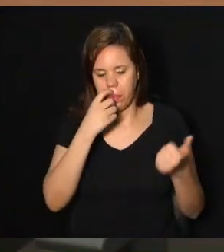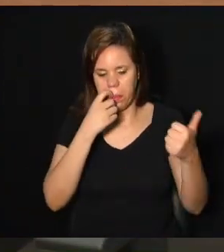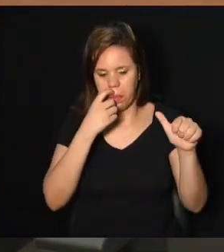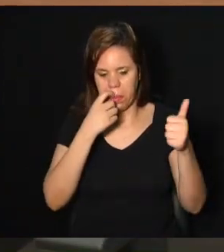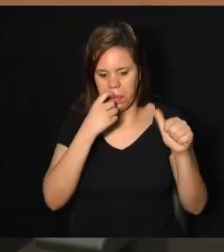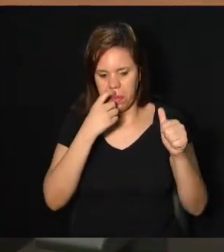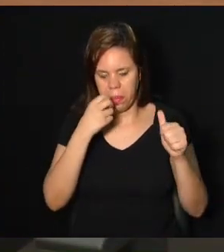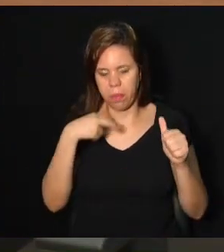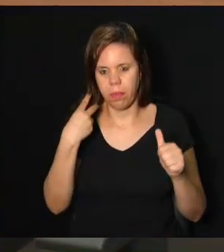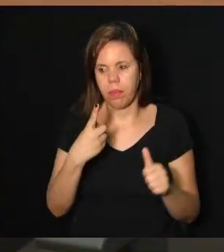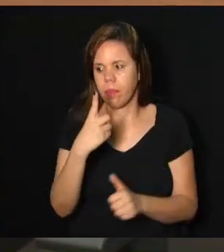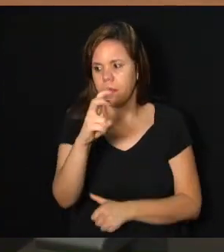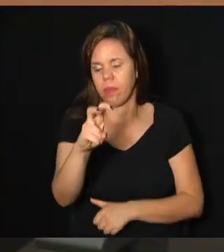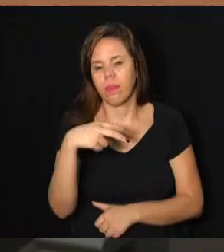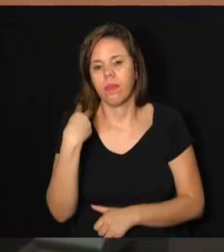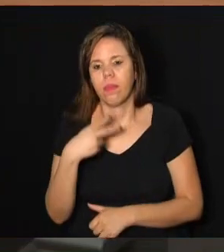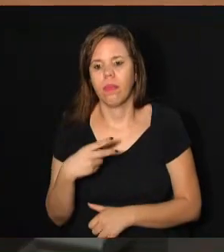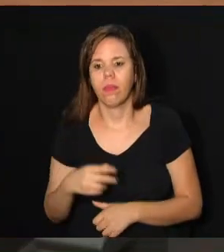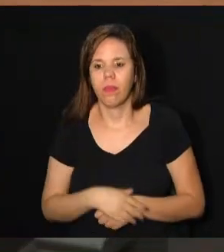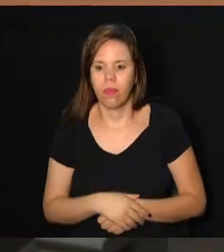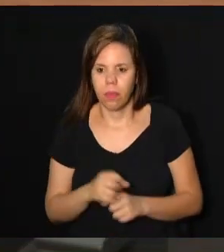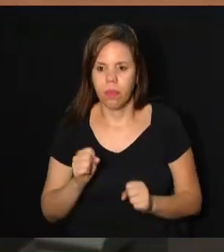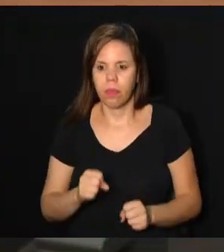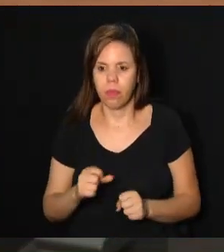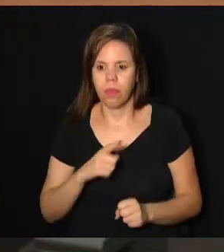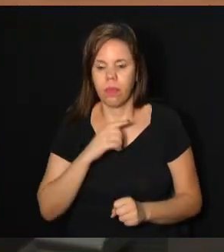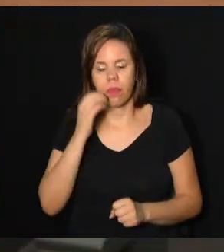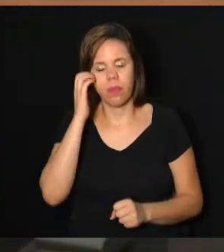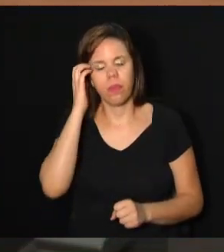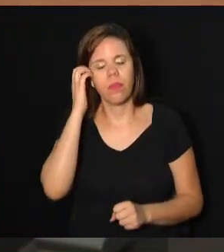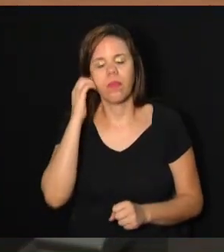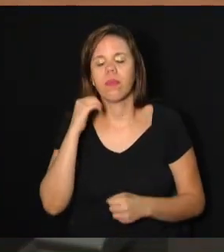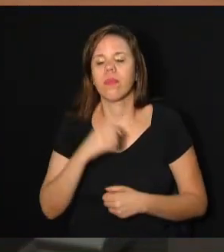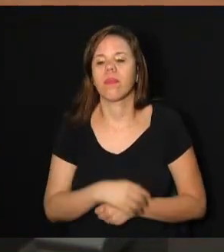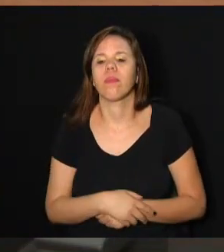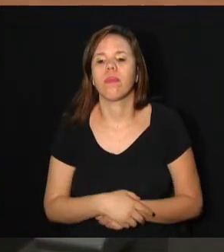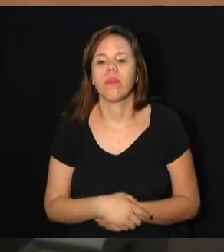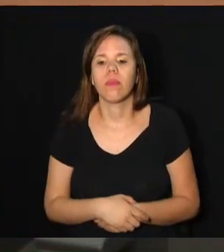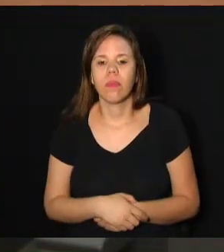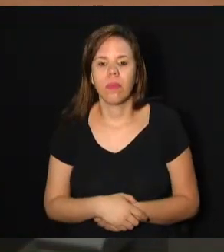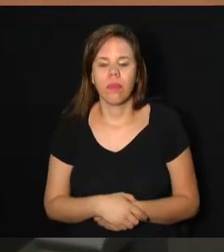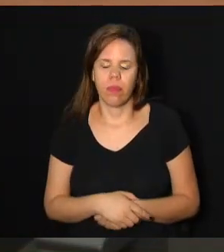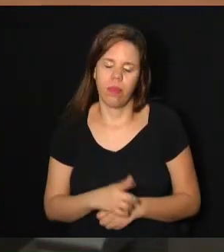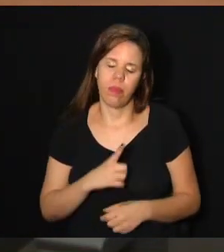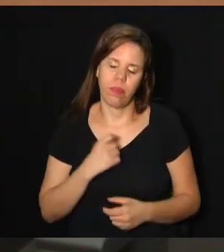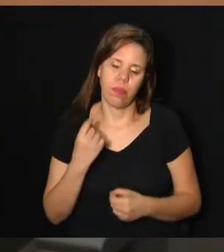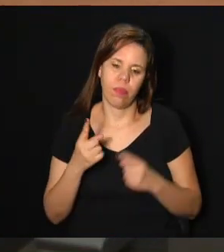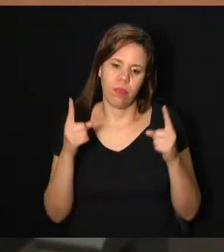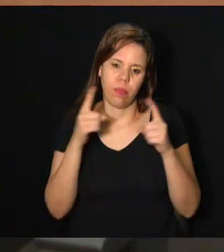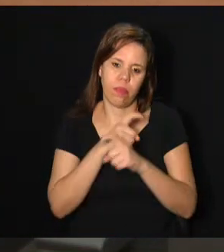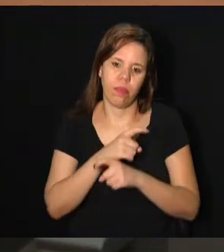vereadores, 15 vereadores. Aí pode ter uma dificuldade de